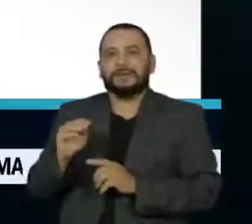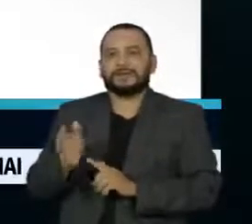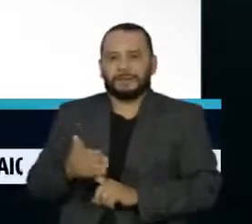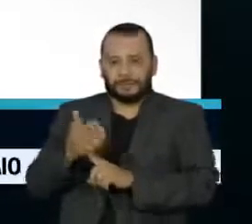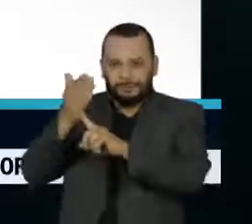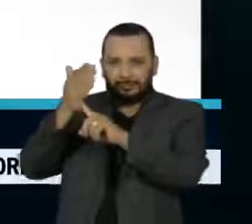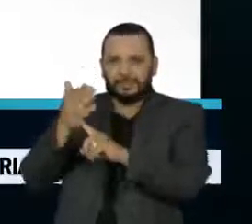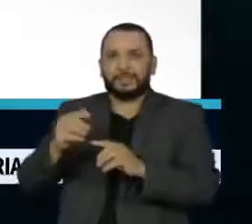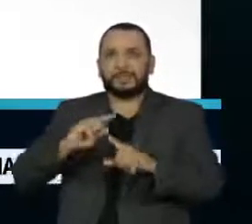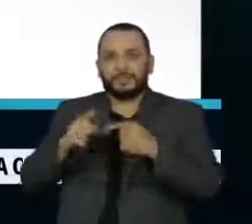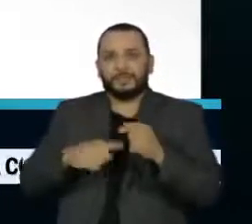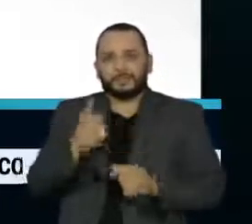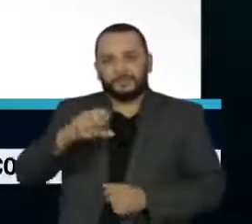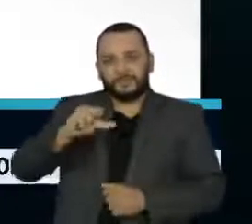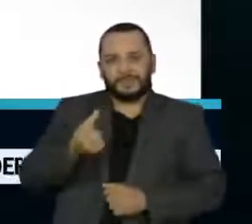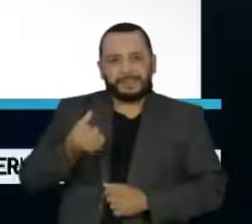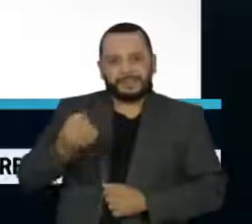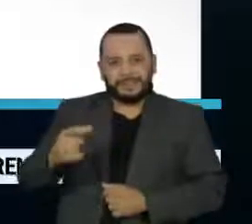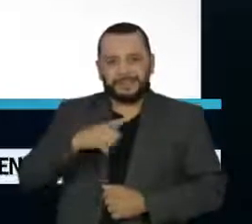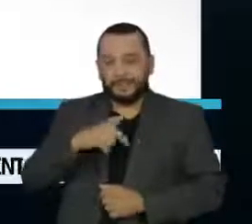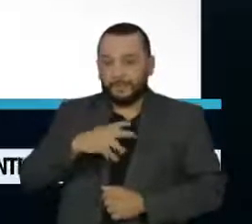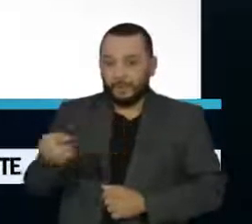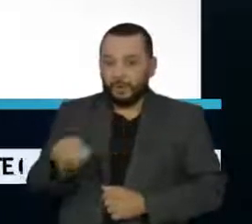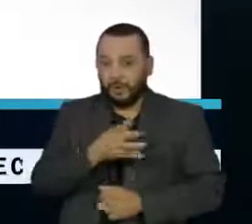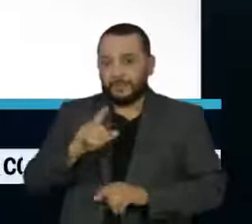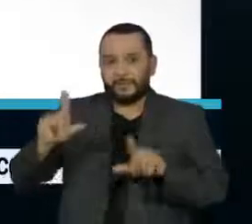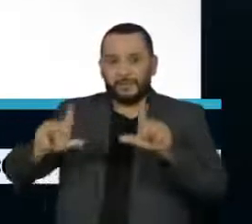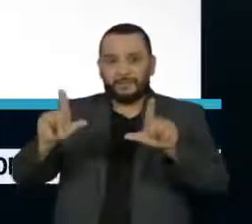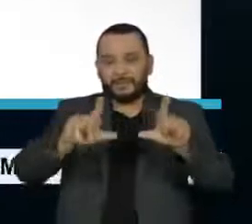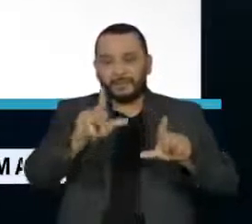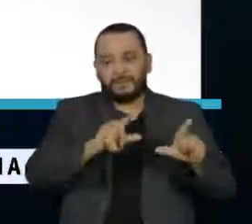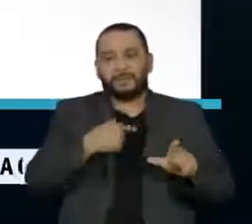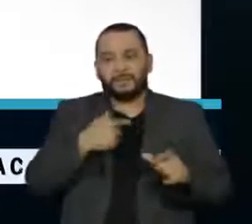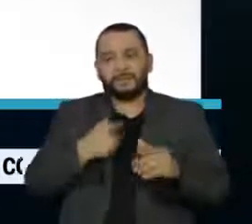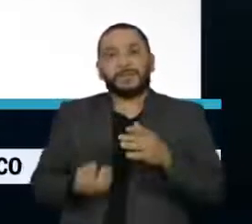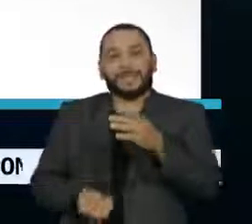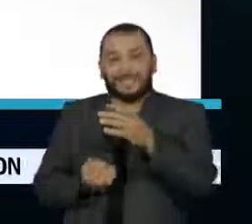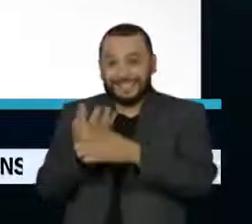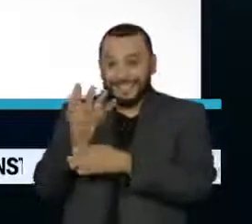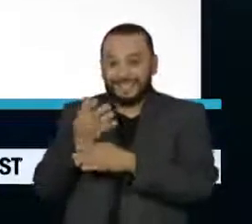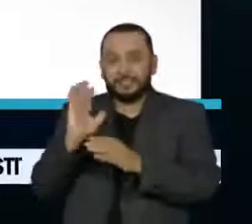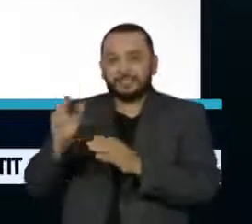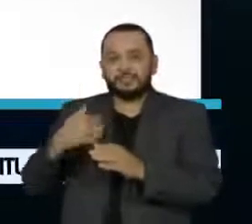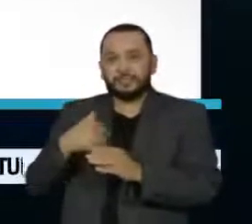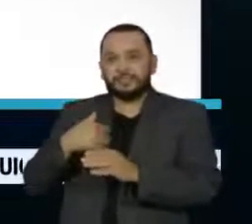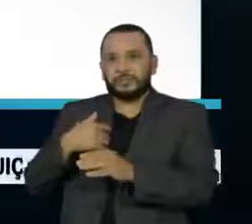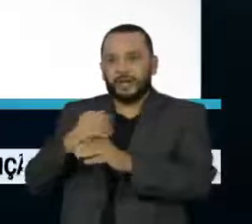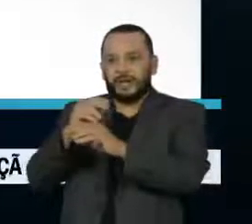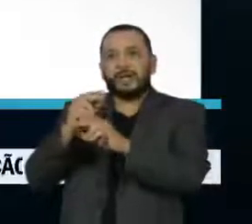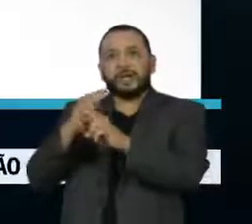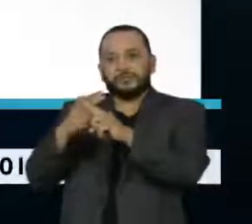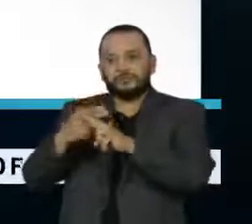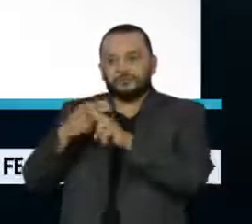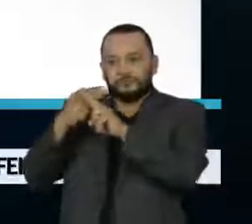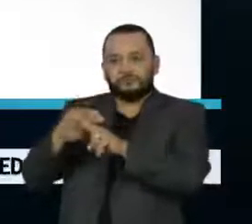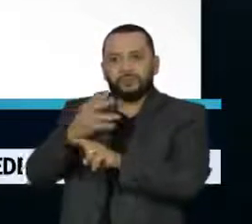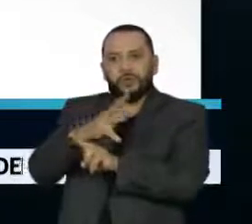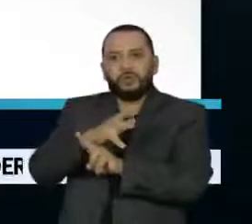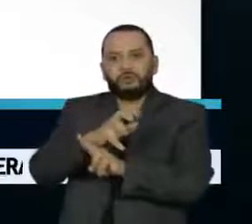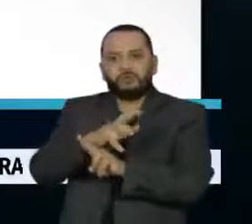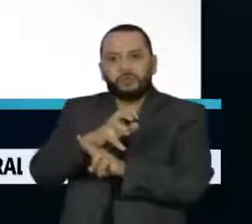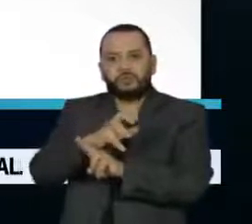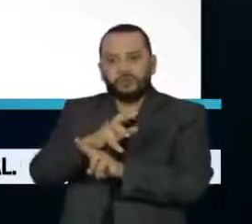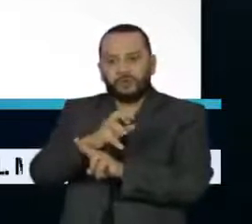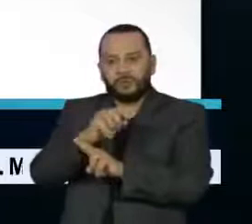Na década de 60, novas emissoras foram criadas e as primeiras torres de rastreamento de satélites passaram a ligar em linha direta o Brasil com o